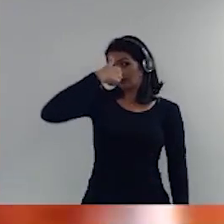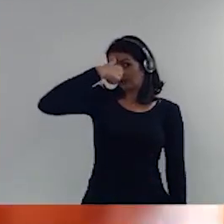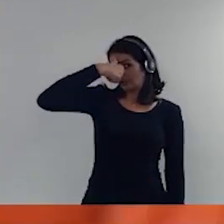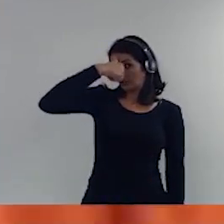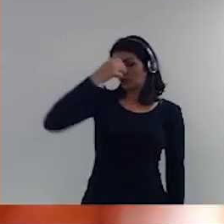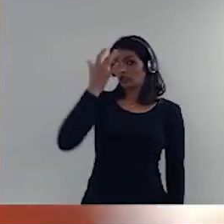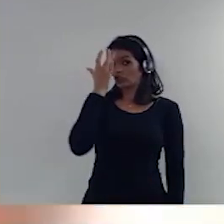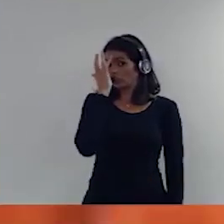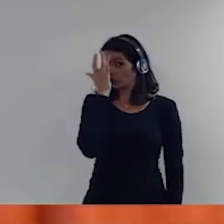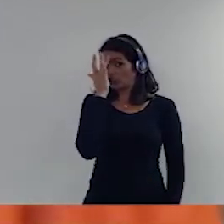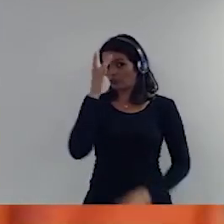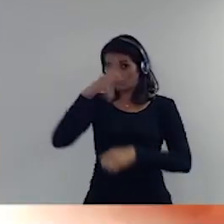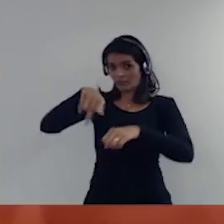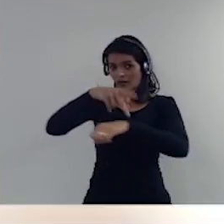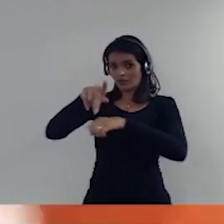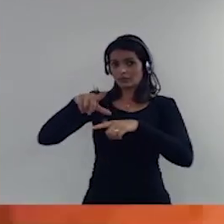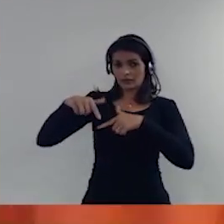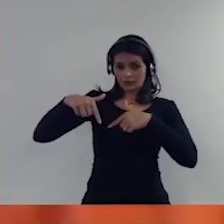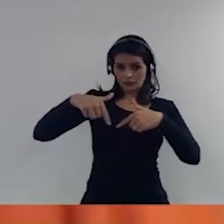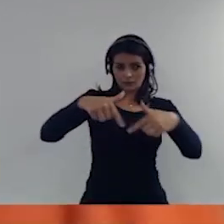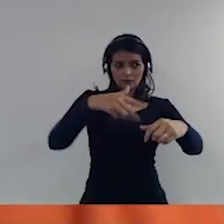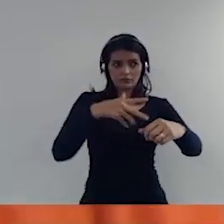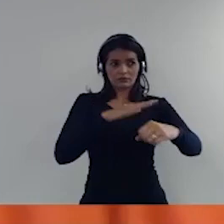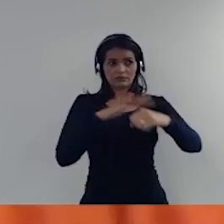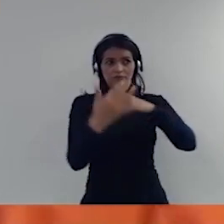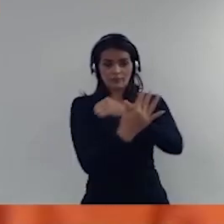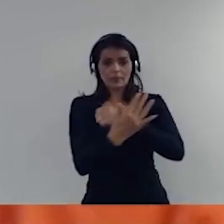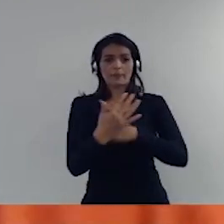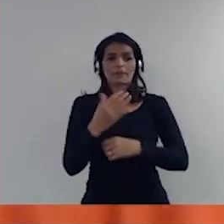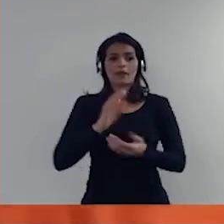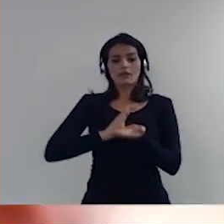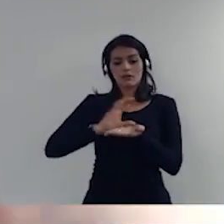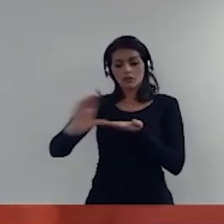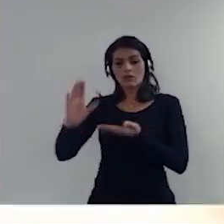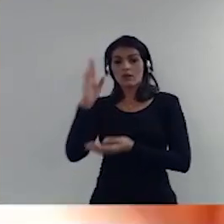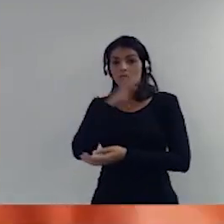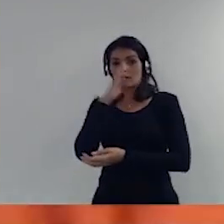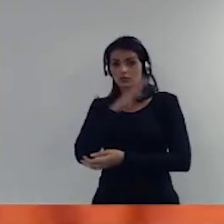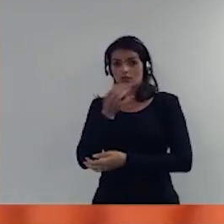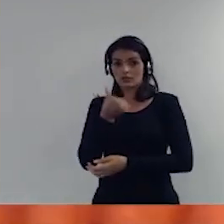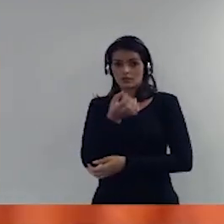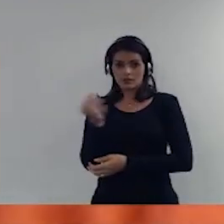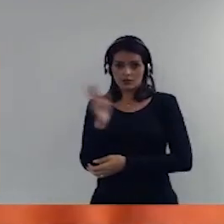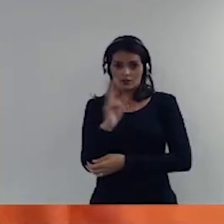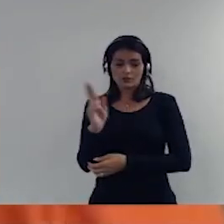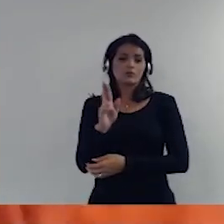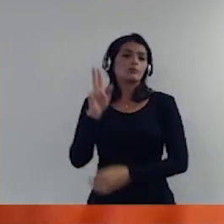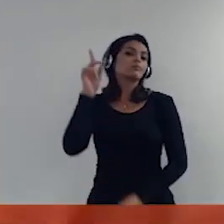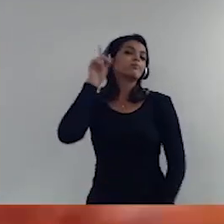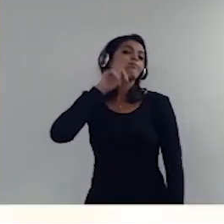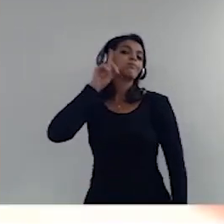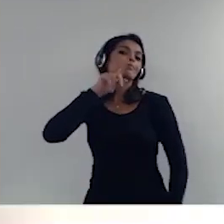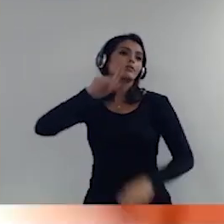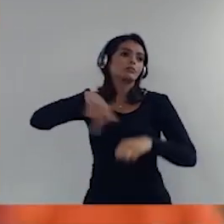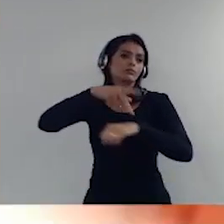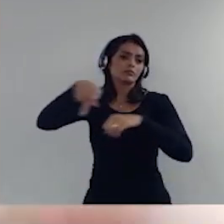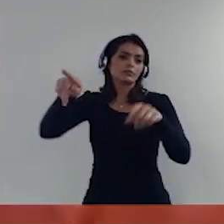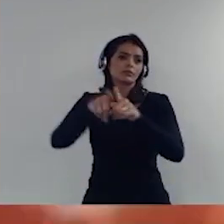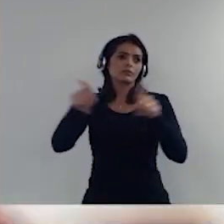tem um enfrentamento à crise com esse auxílio emergencial. Os Estados Unidos é